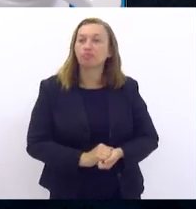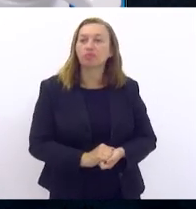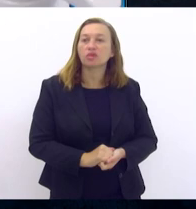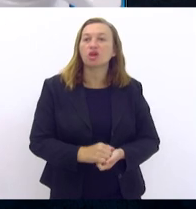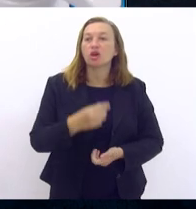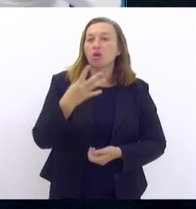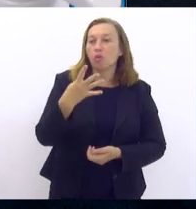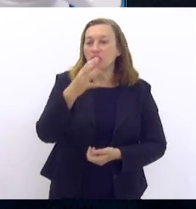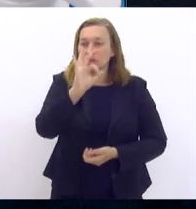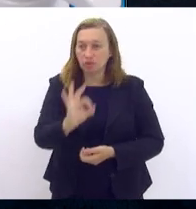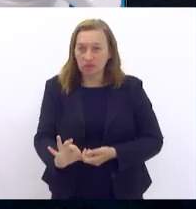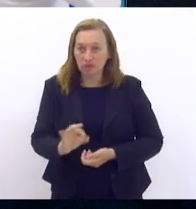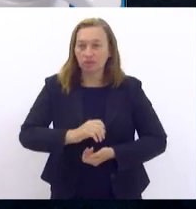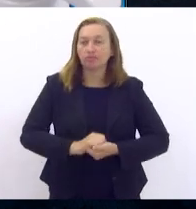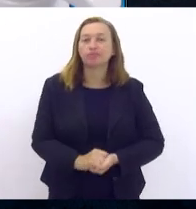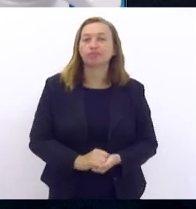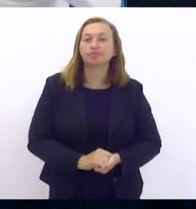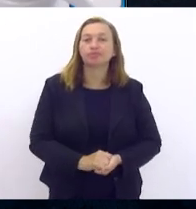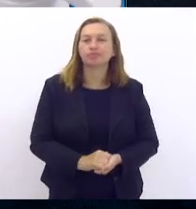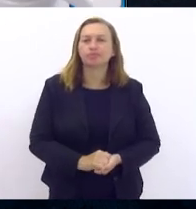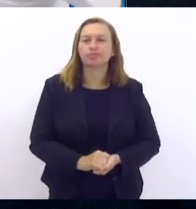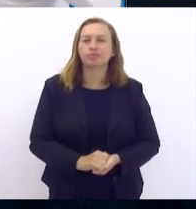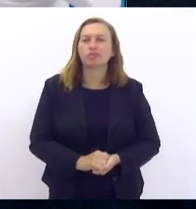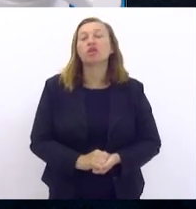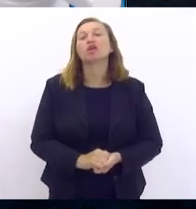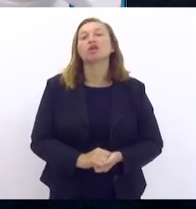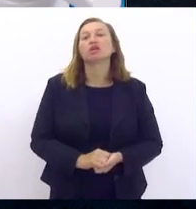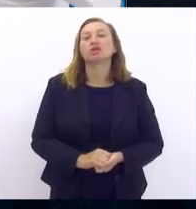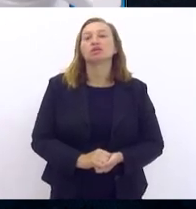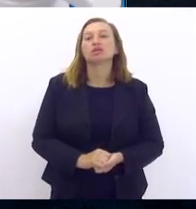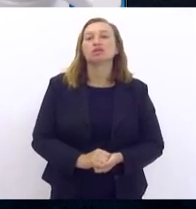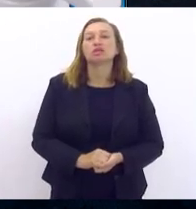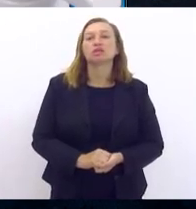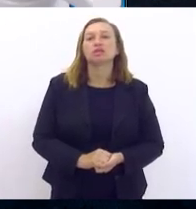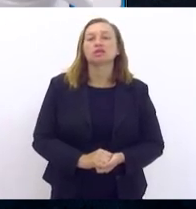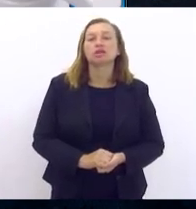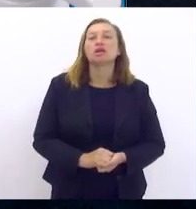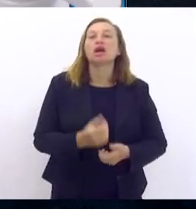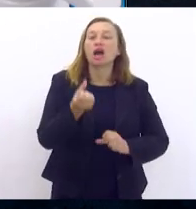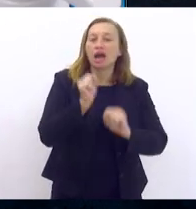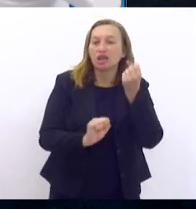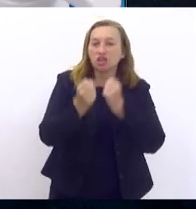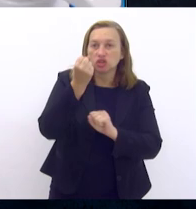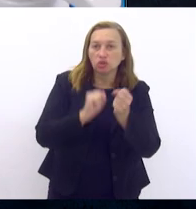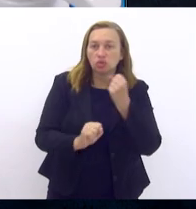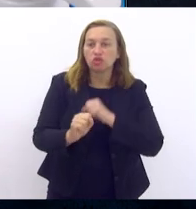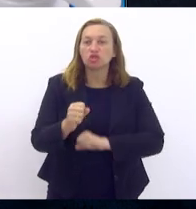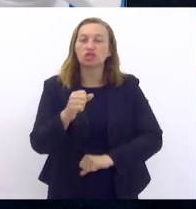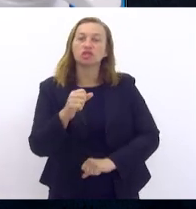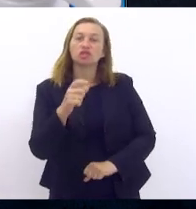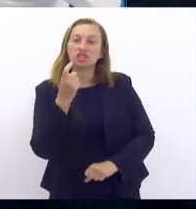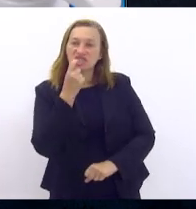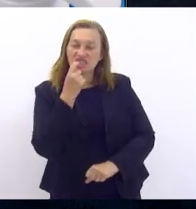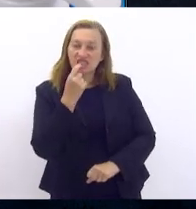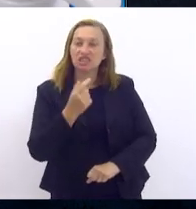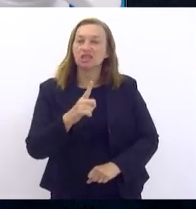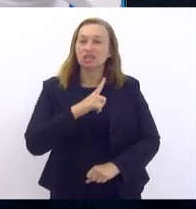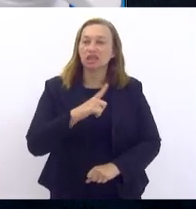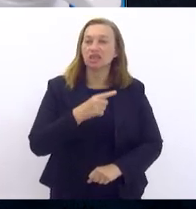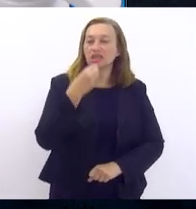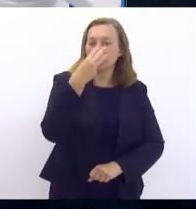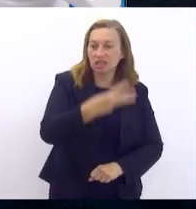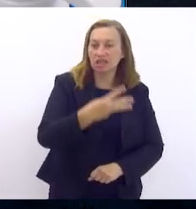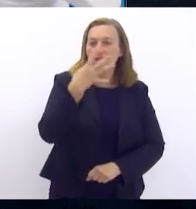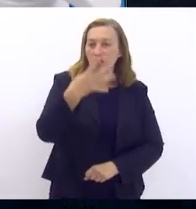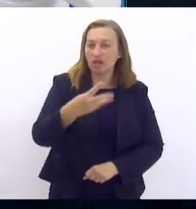quatro por cento mas geramos a indústria de plástico gera no Brasil 343